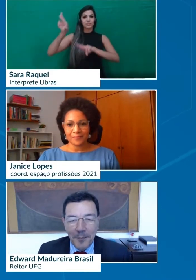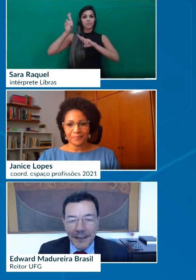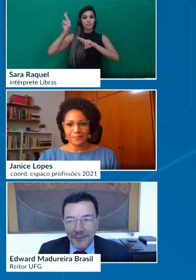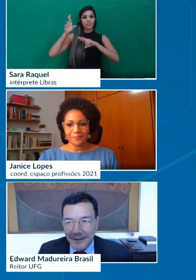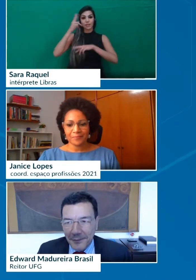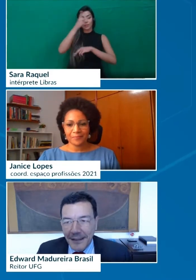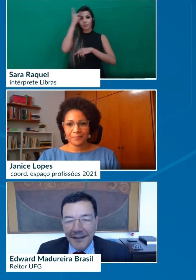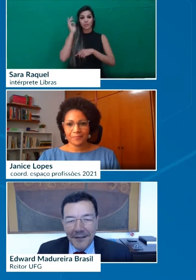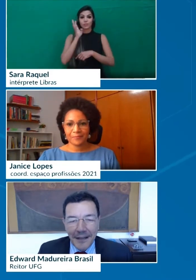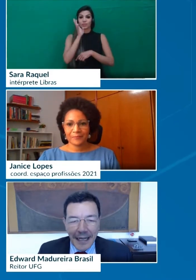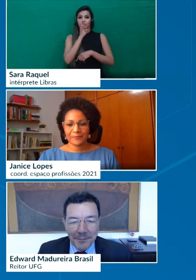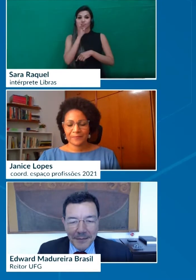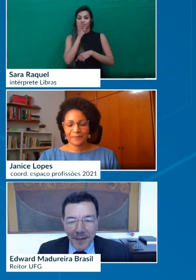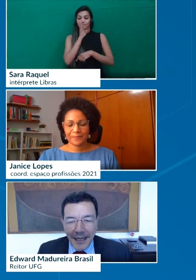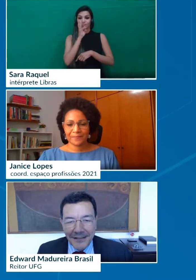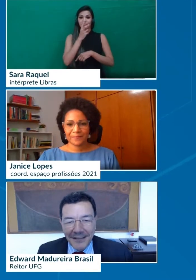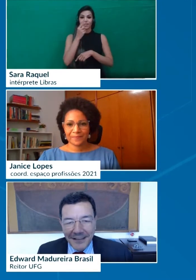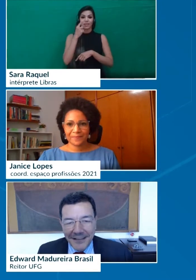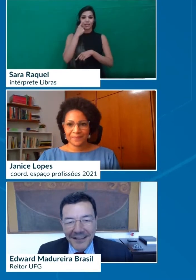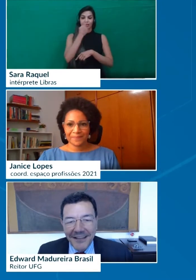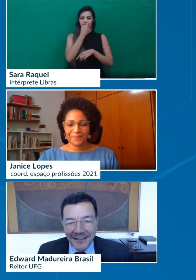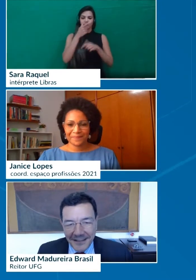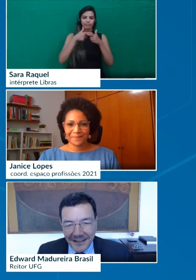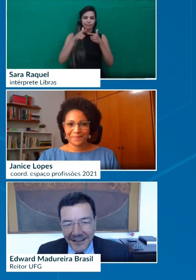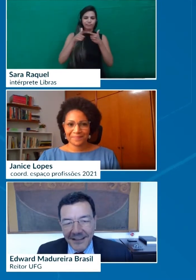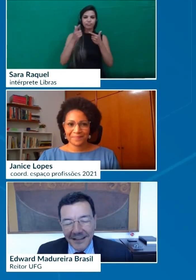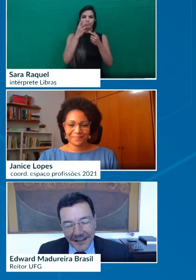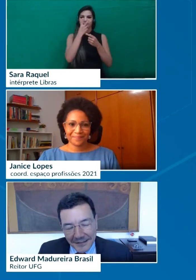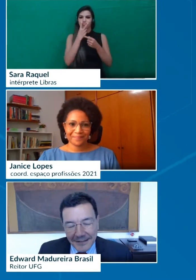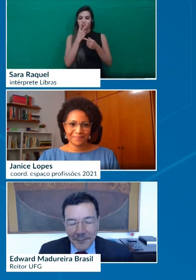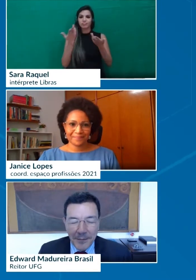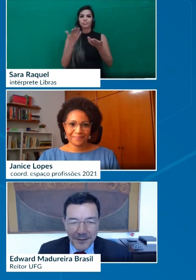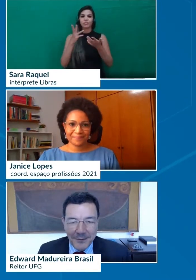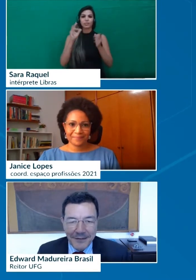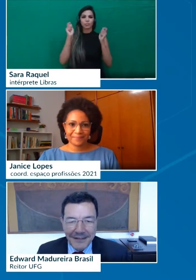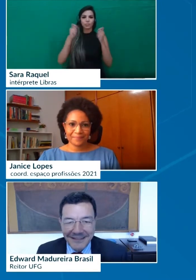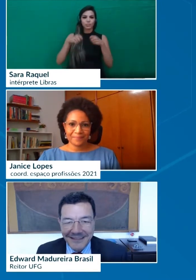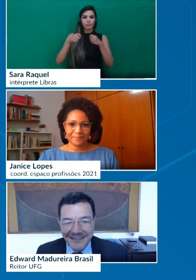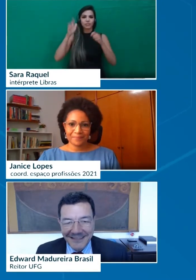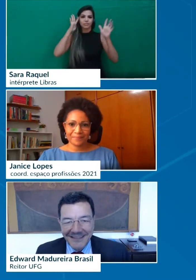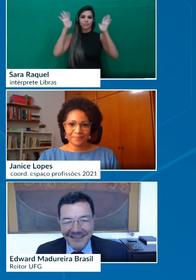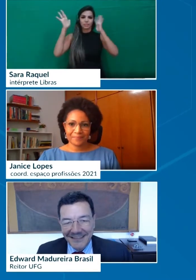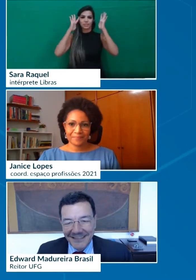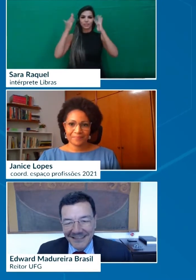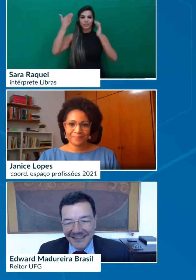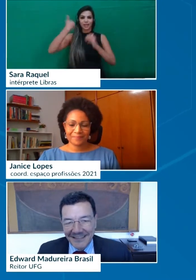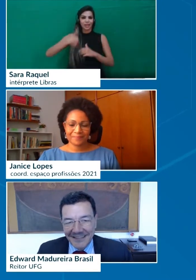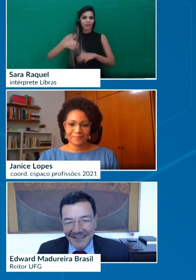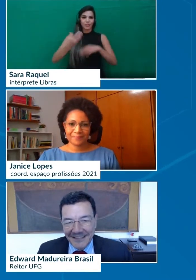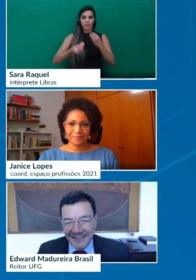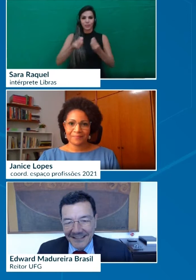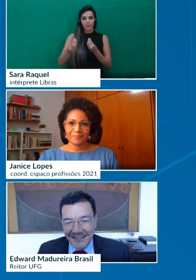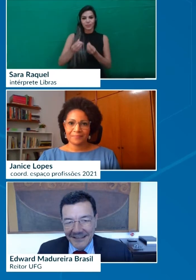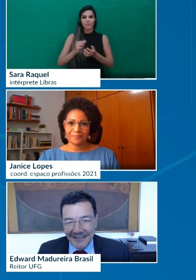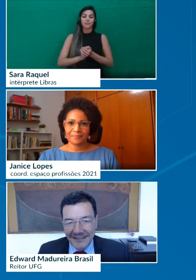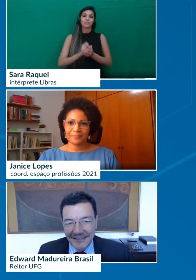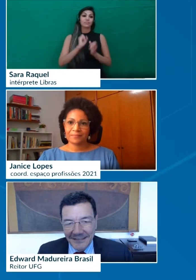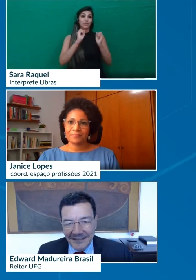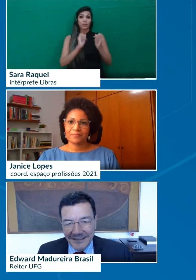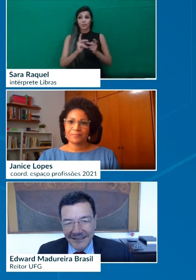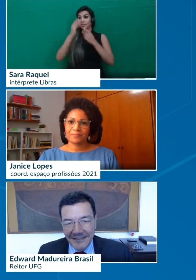está nos acompanhando, fazer uma rápida imagem aqui da minha pessoa. Ok, professor, muito obrigado.